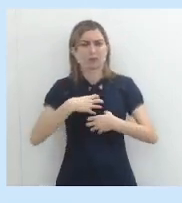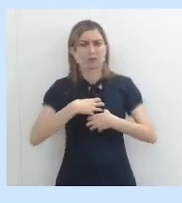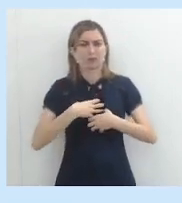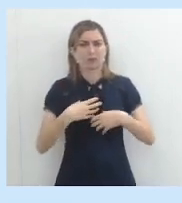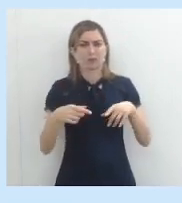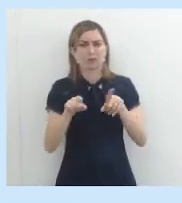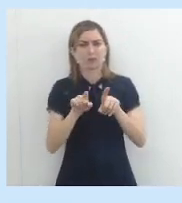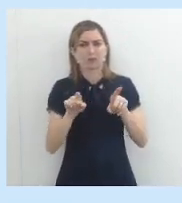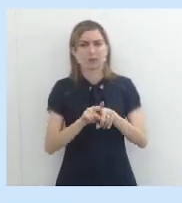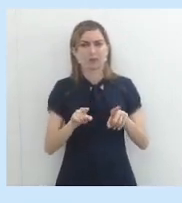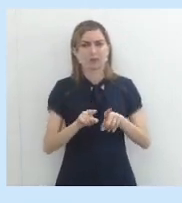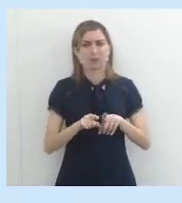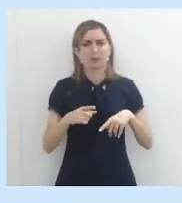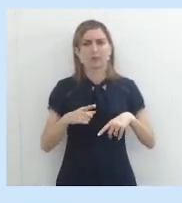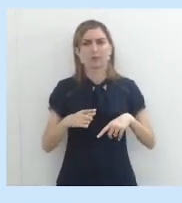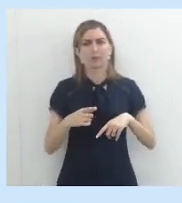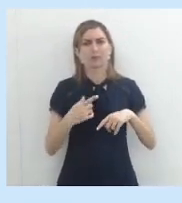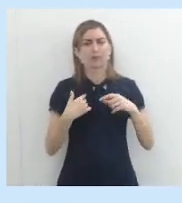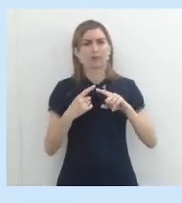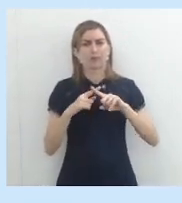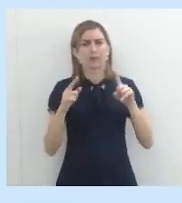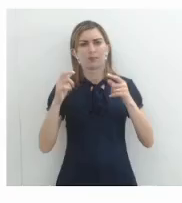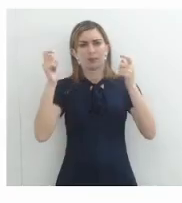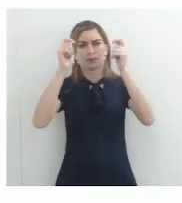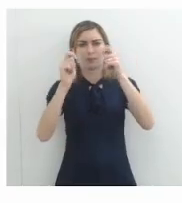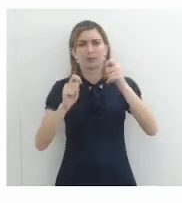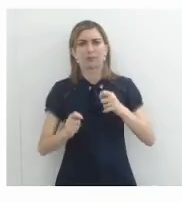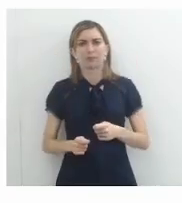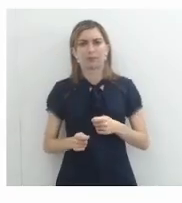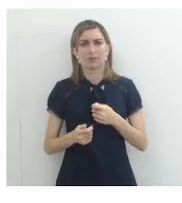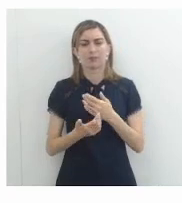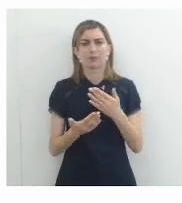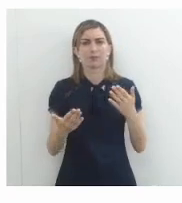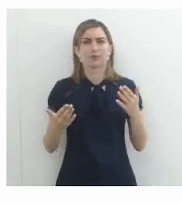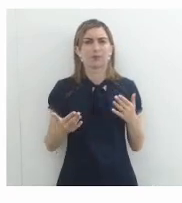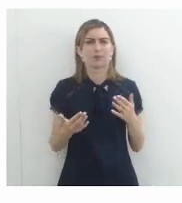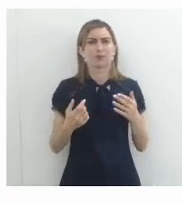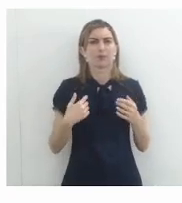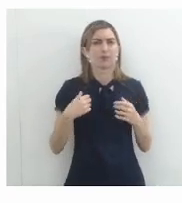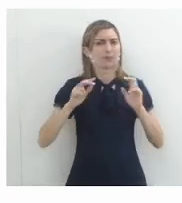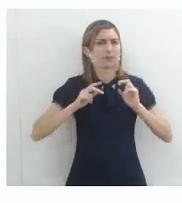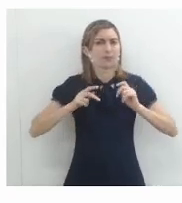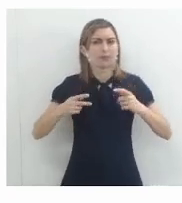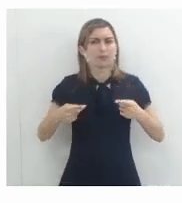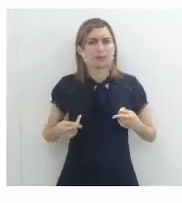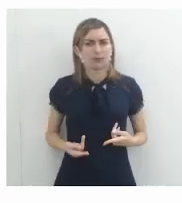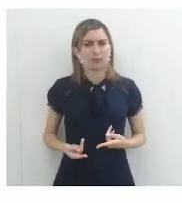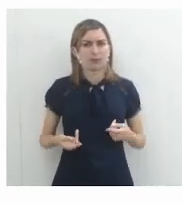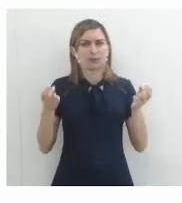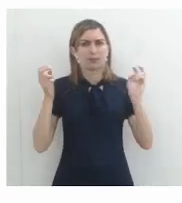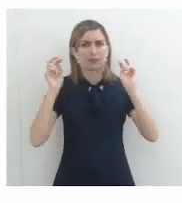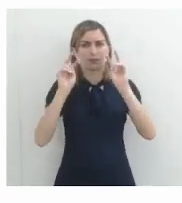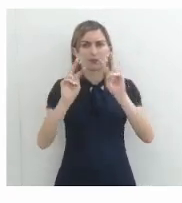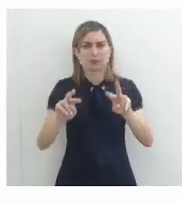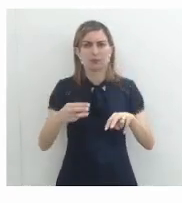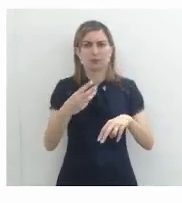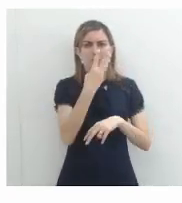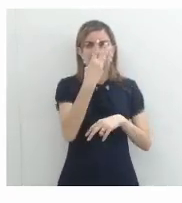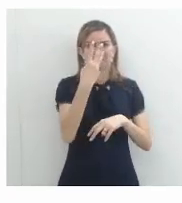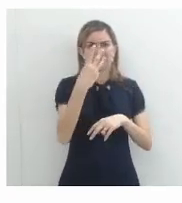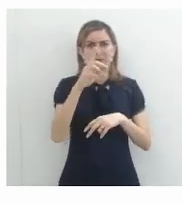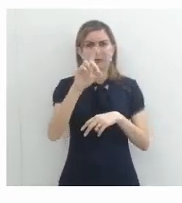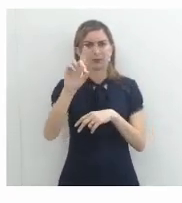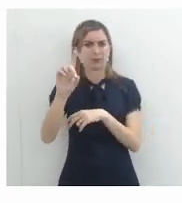também de tridimensionalidade, mas são artes bidimensionais. A humanidade enxerga em 3